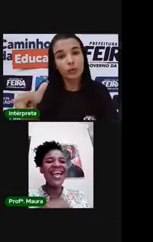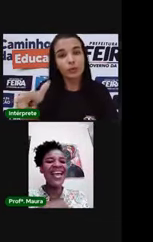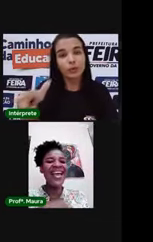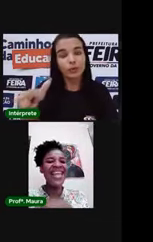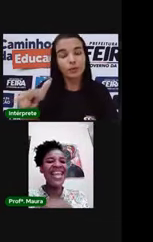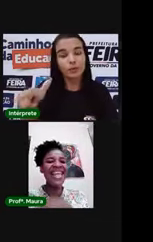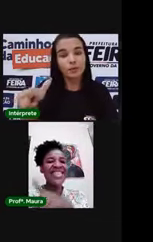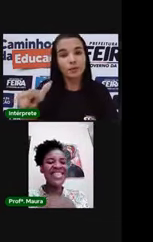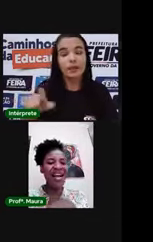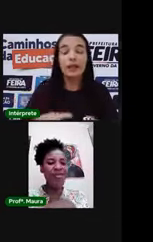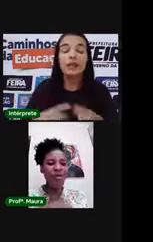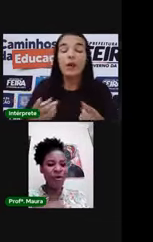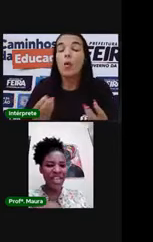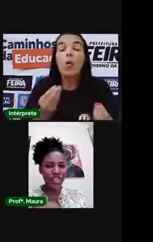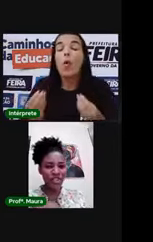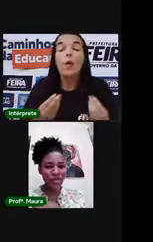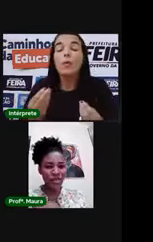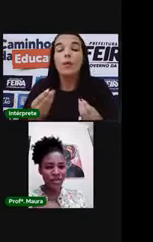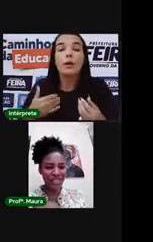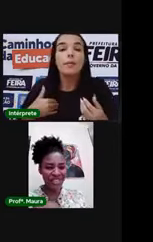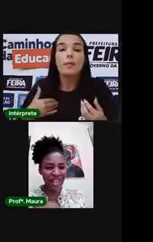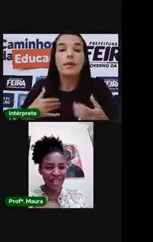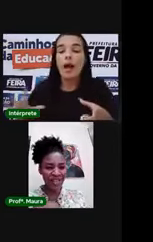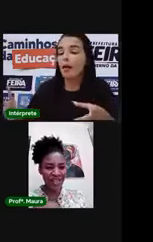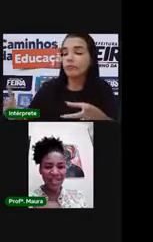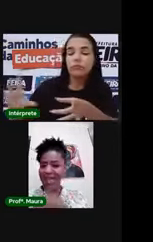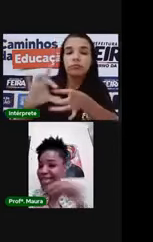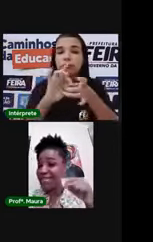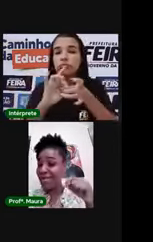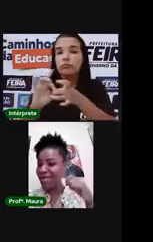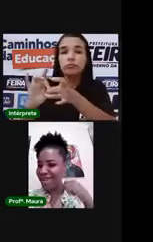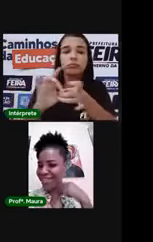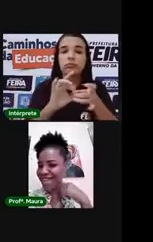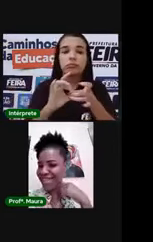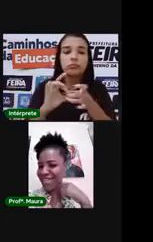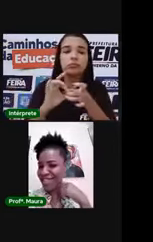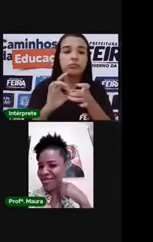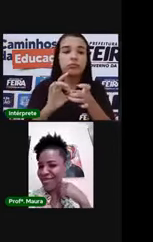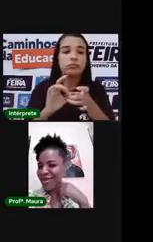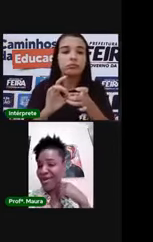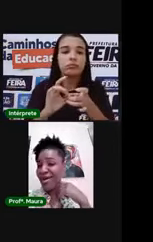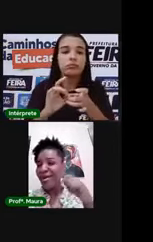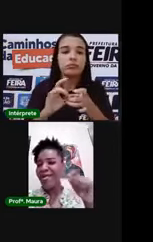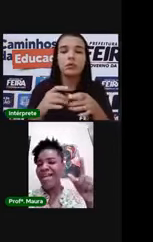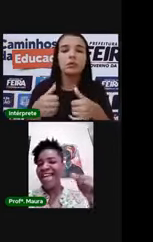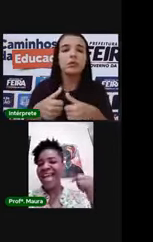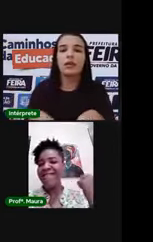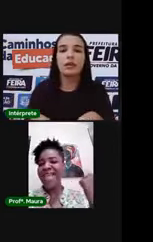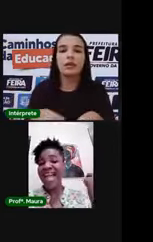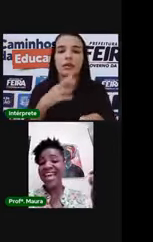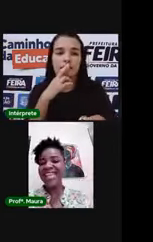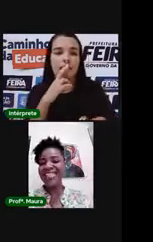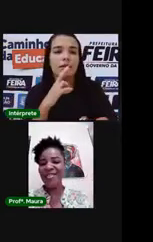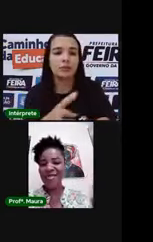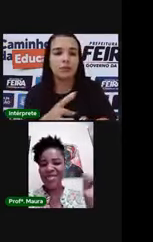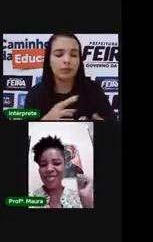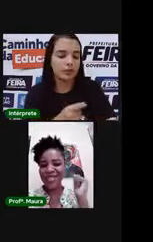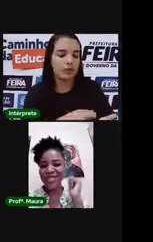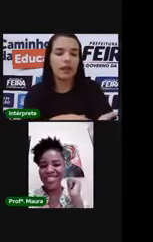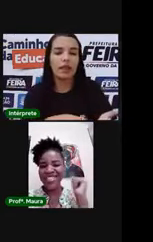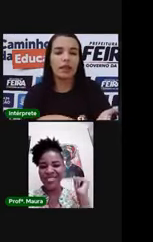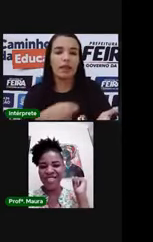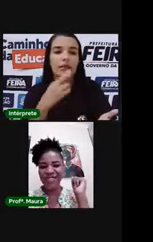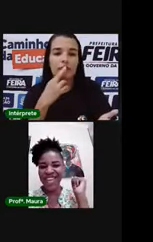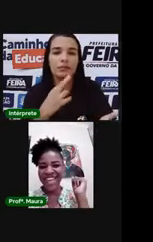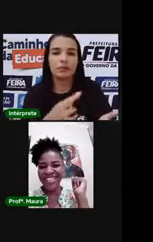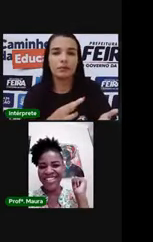minha relação com este outro está? Respondo aí no caderninho. Como é que a minha relação com as